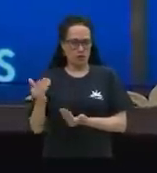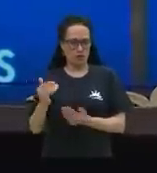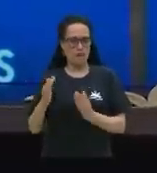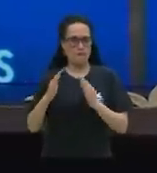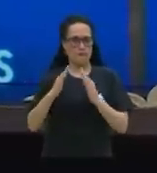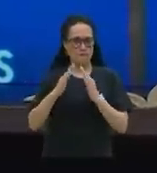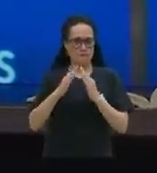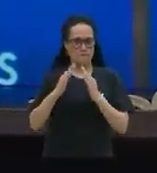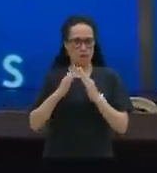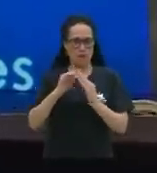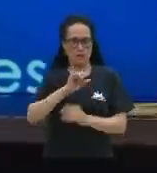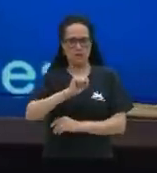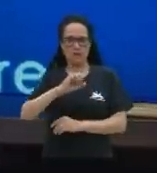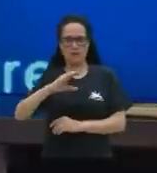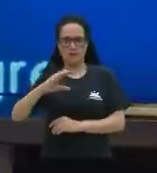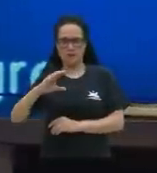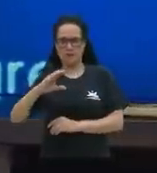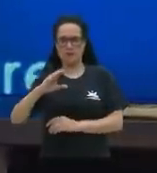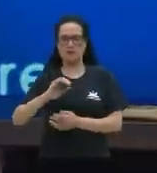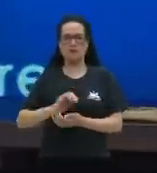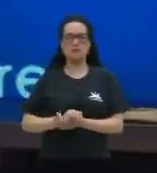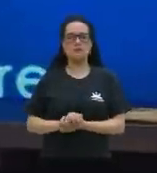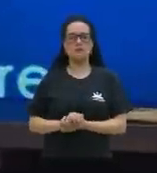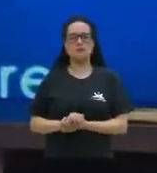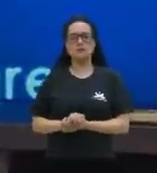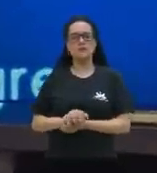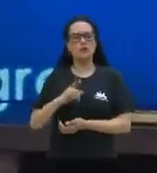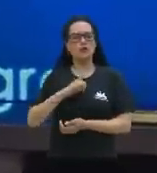Catarina. Gabriel tinha 10 meses de vida.